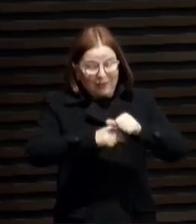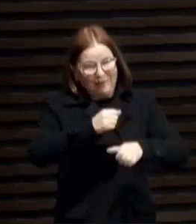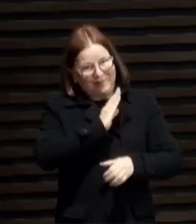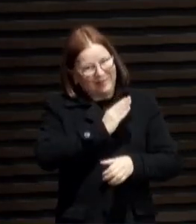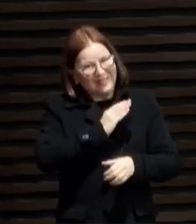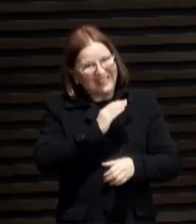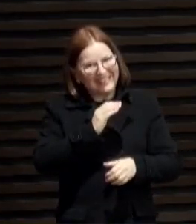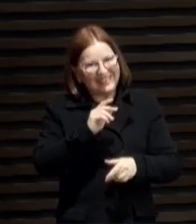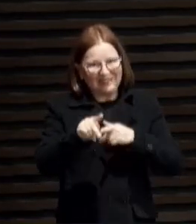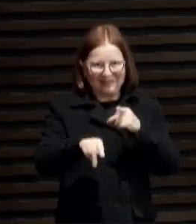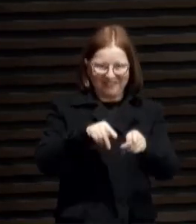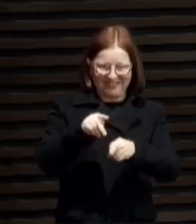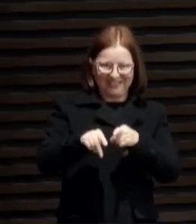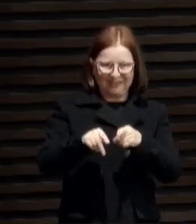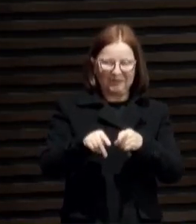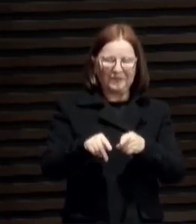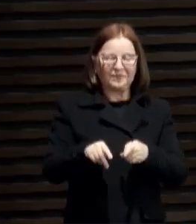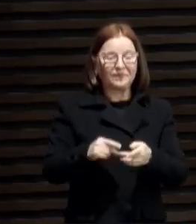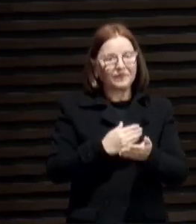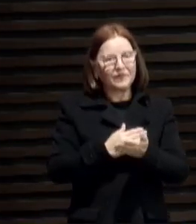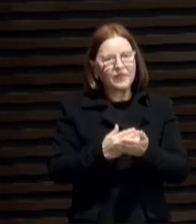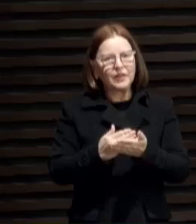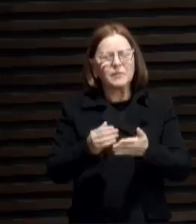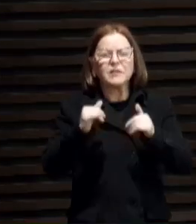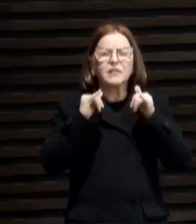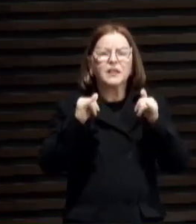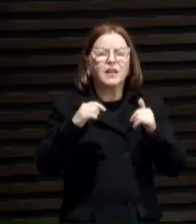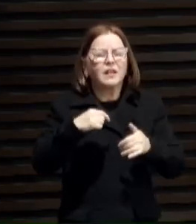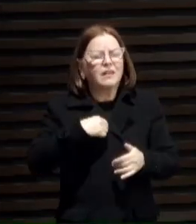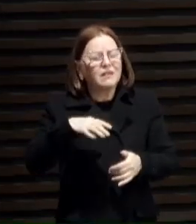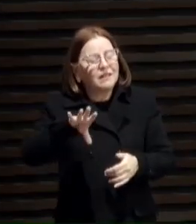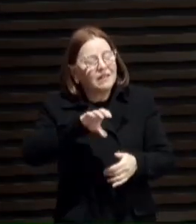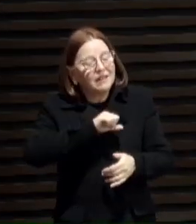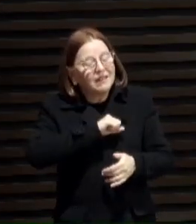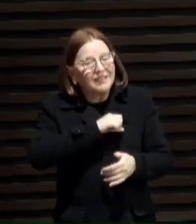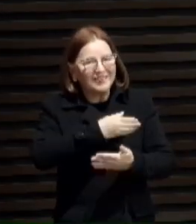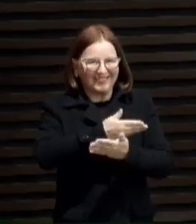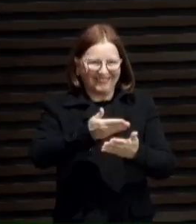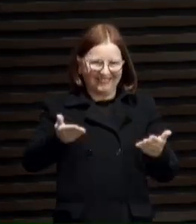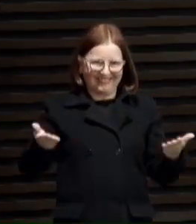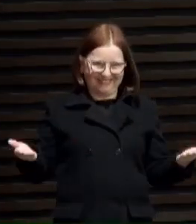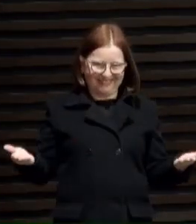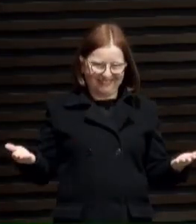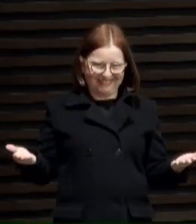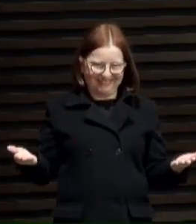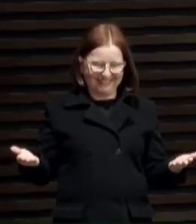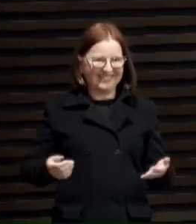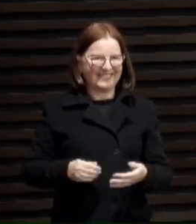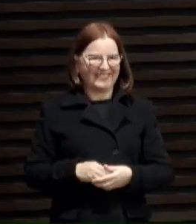coração ao temor do Senhor, Ele começa dizendo: eu vos tenho amado.